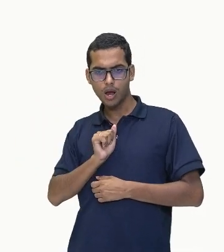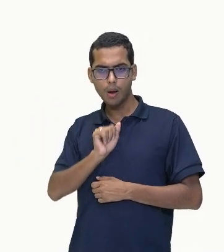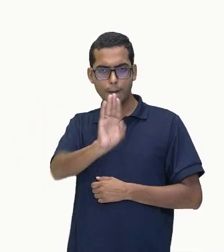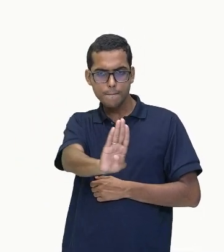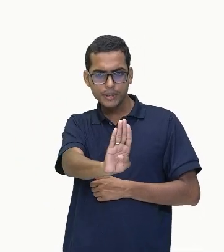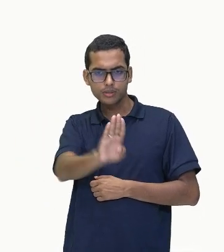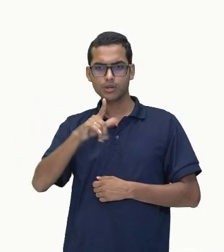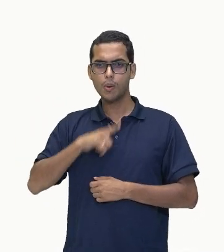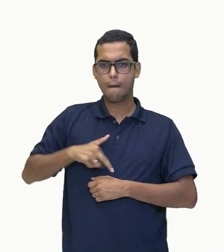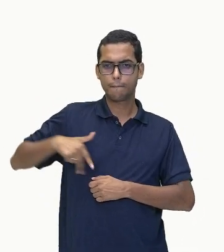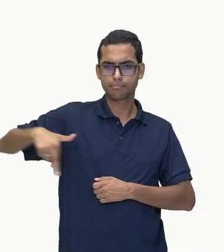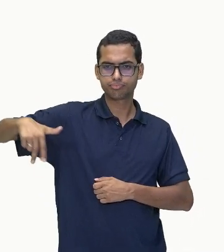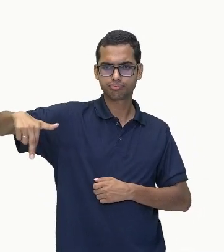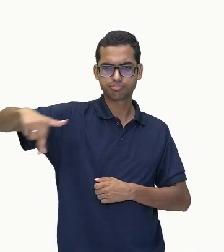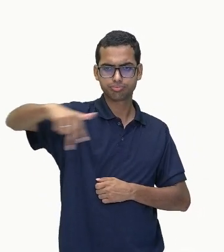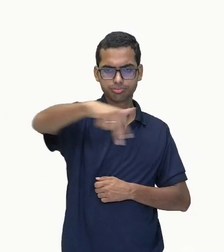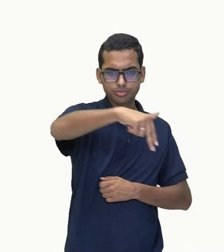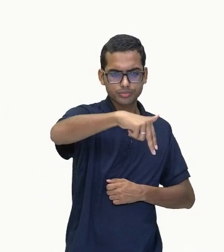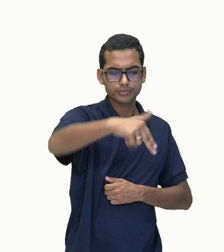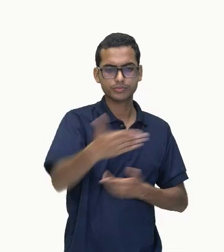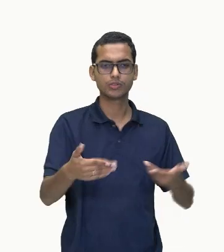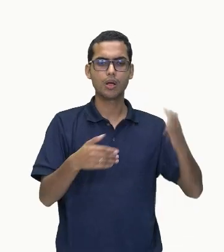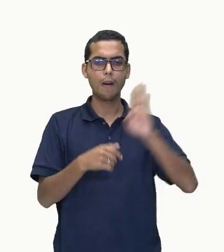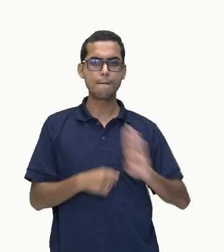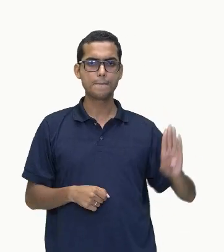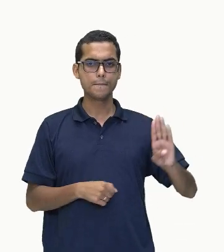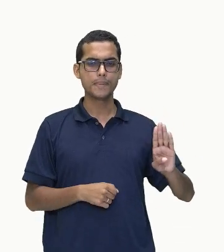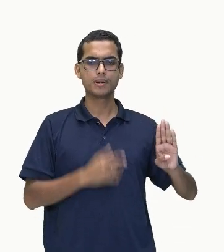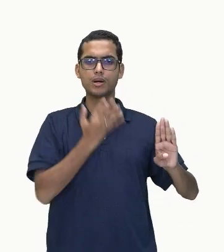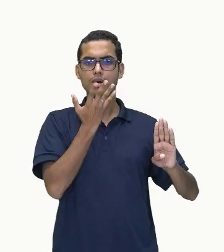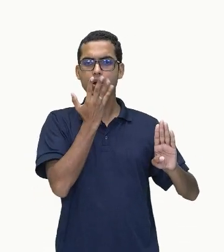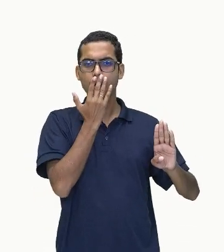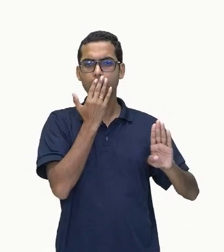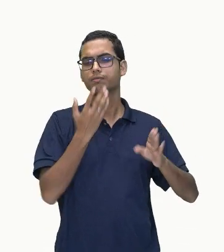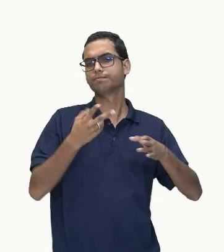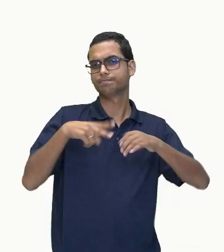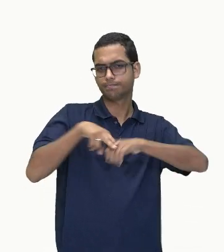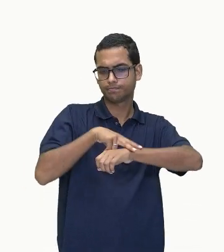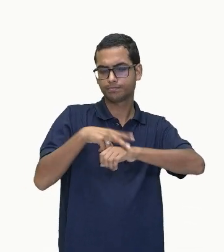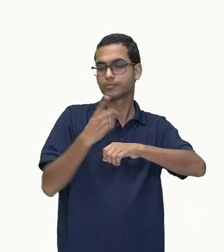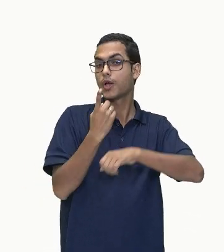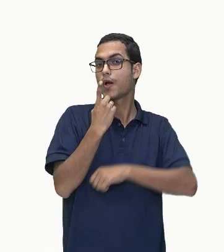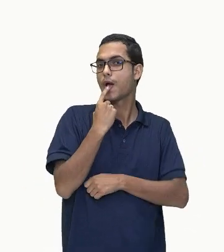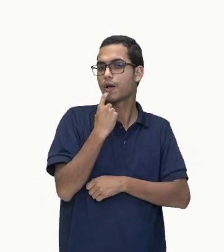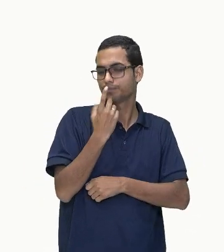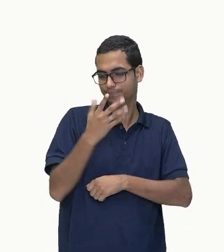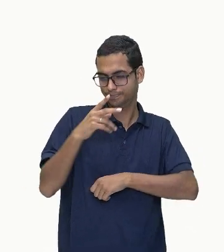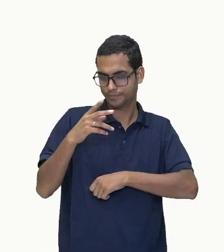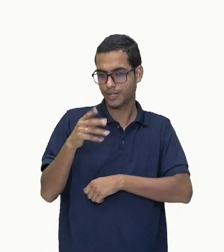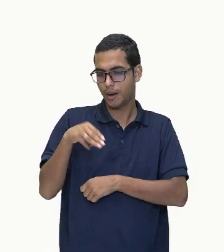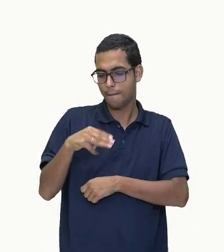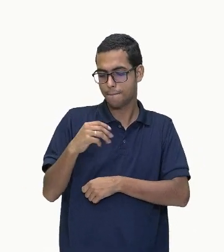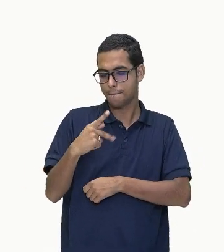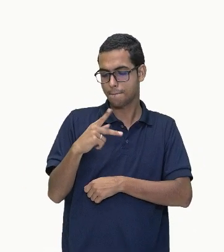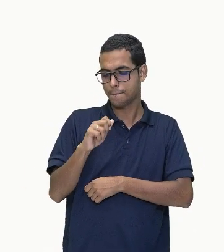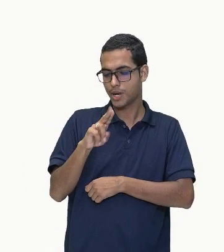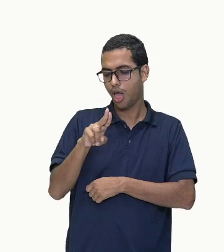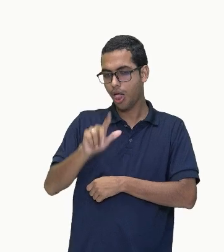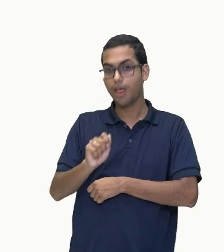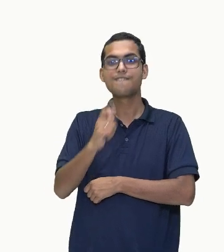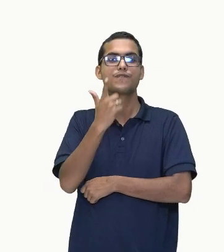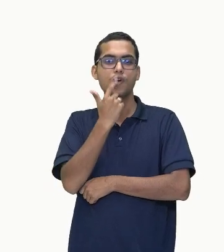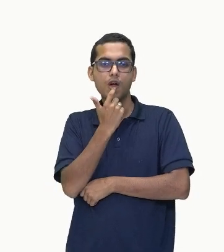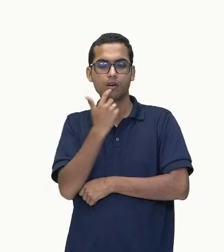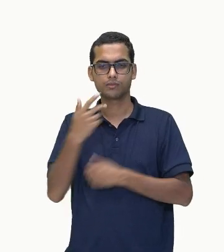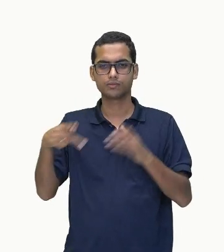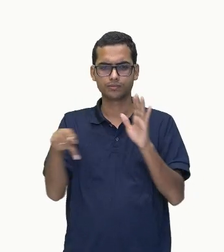Paula, segundo o traçado vermelho. Então, a Paula, ao invés de fazer o mesmo percurso da Marina,